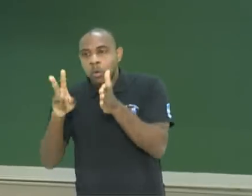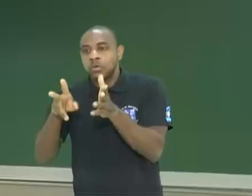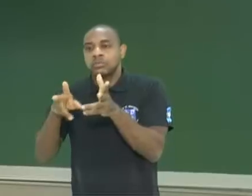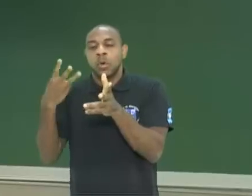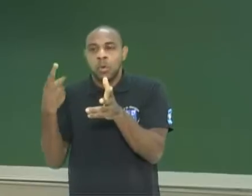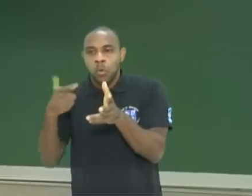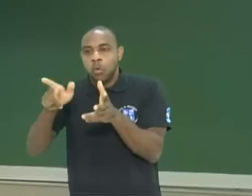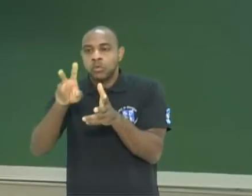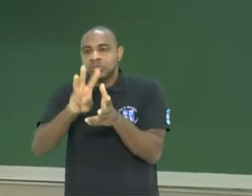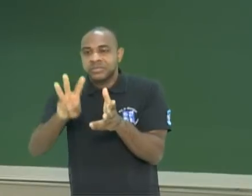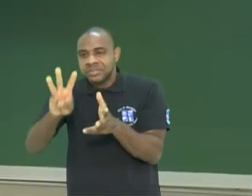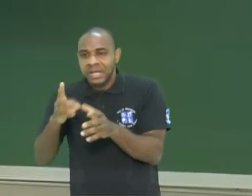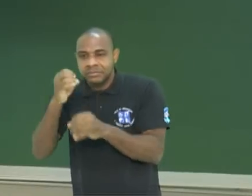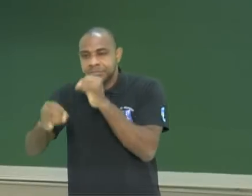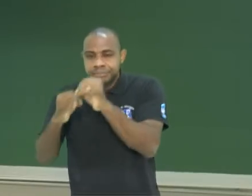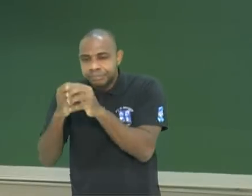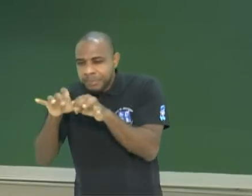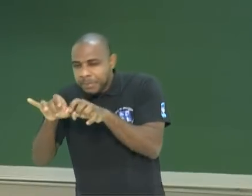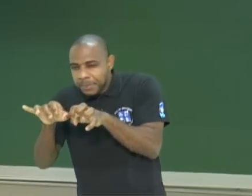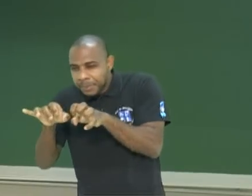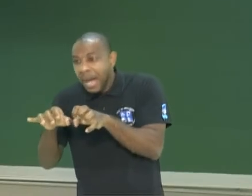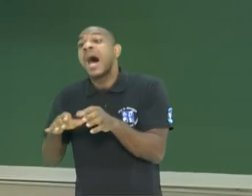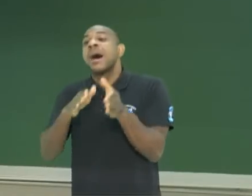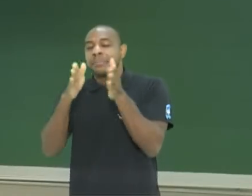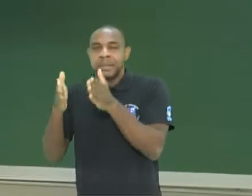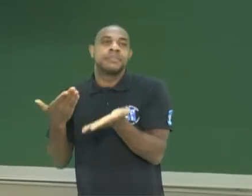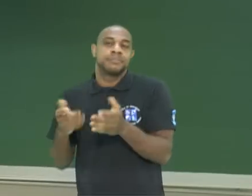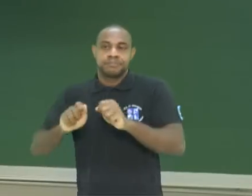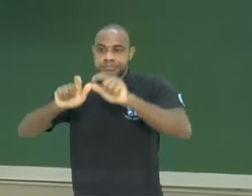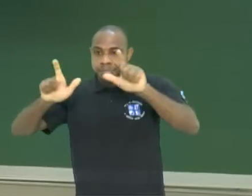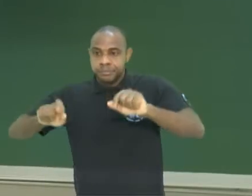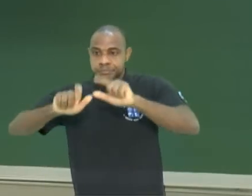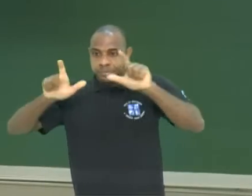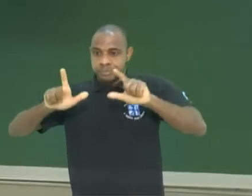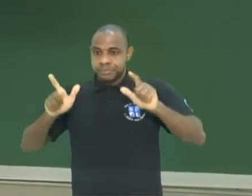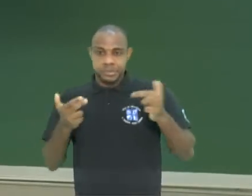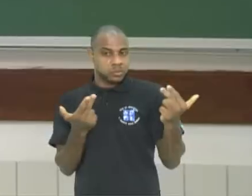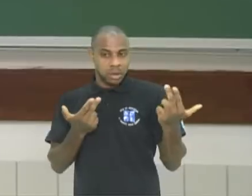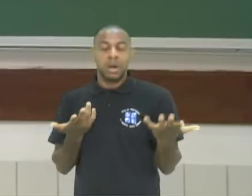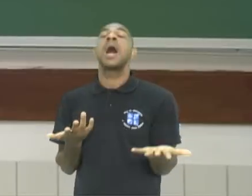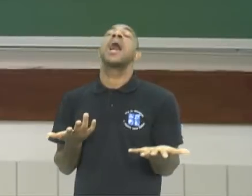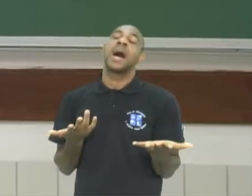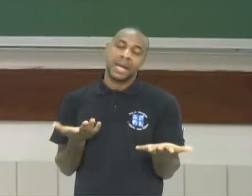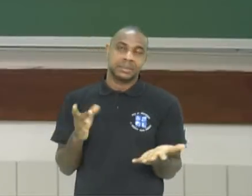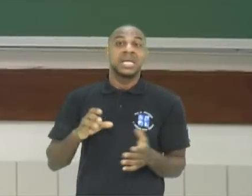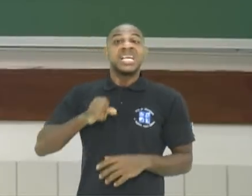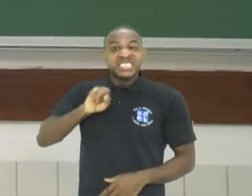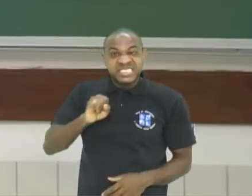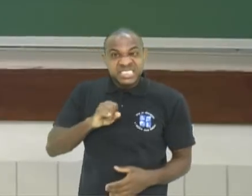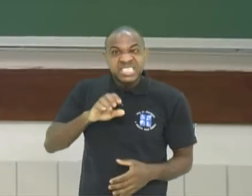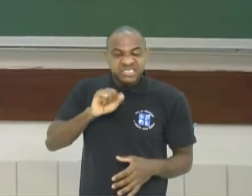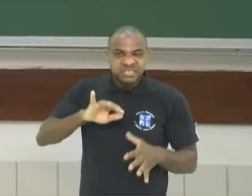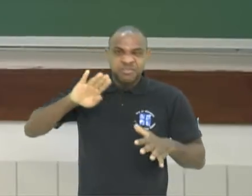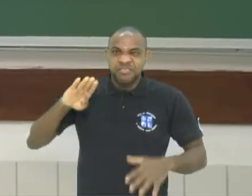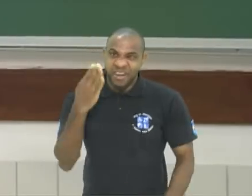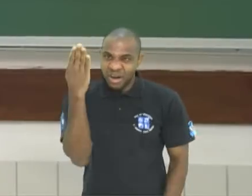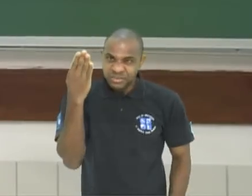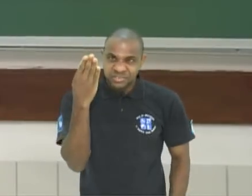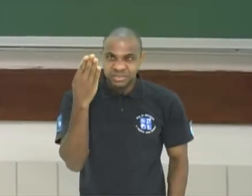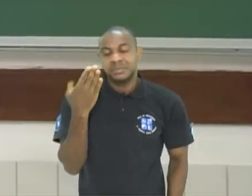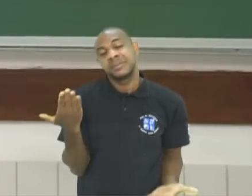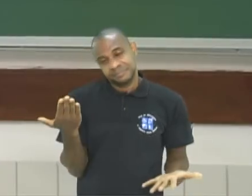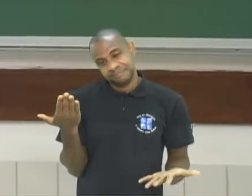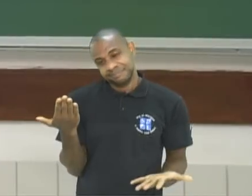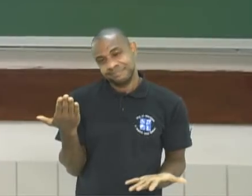isso é verdade. Por quê? Porque se trata de uma notícia falsa, se trata de uma fake news, dificilmente muitos